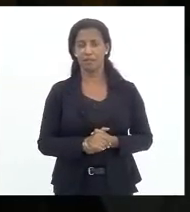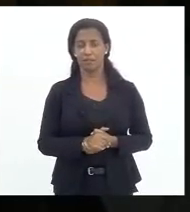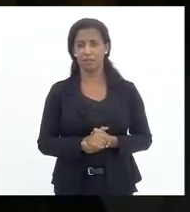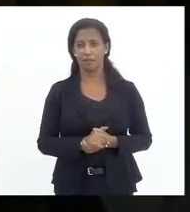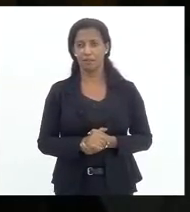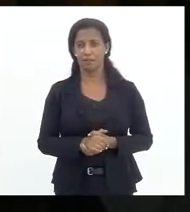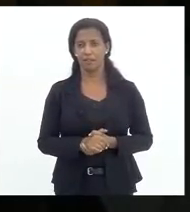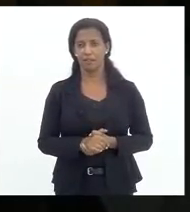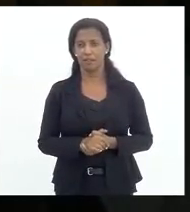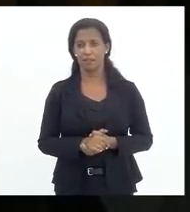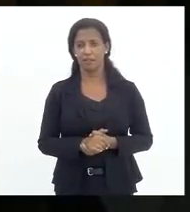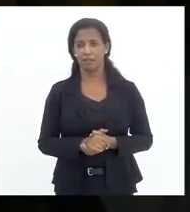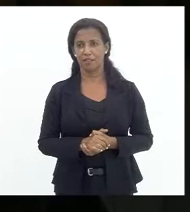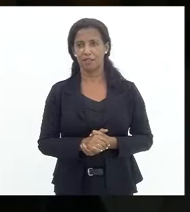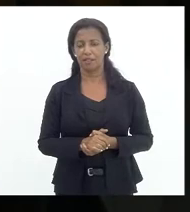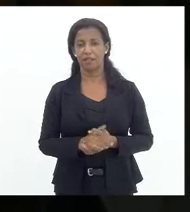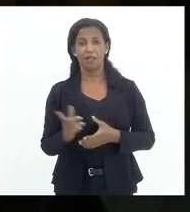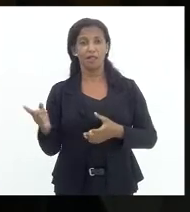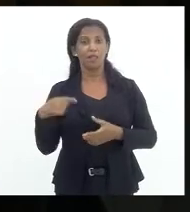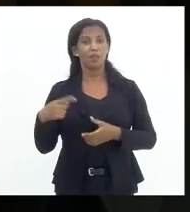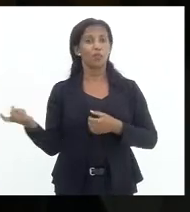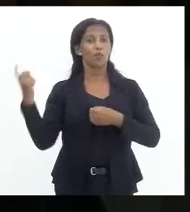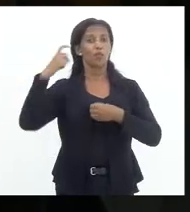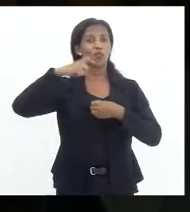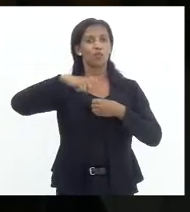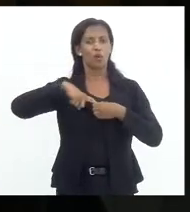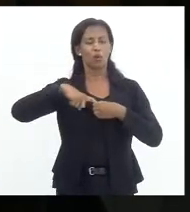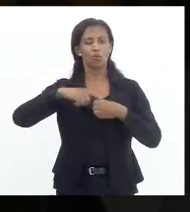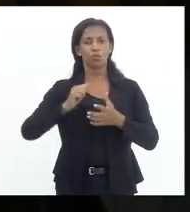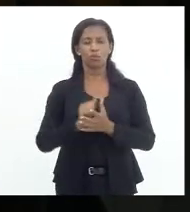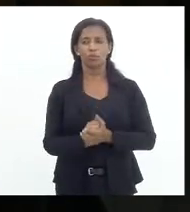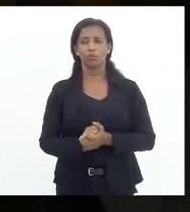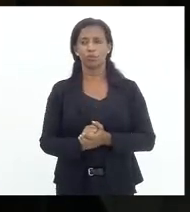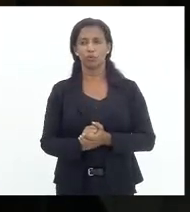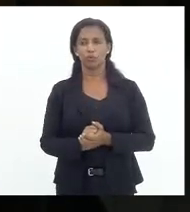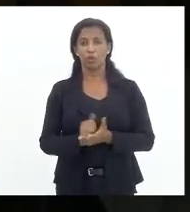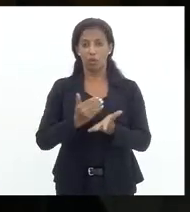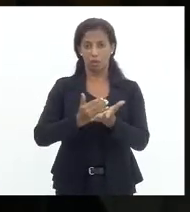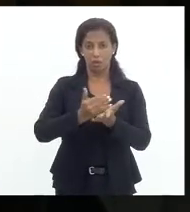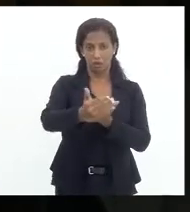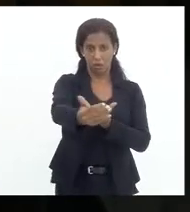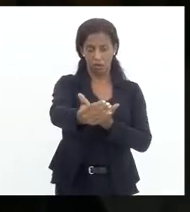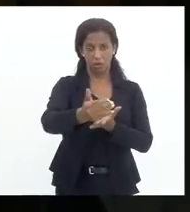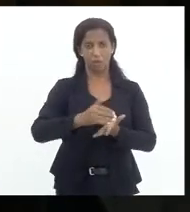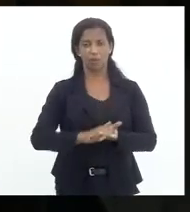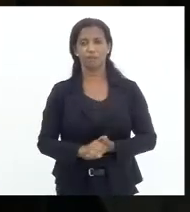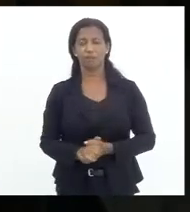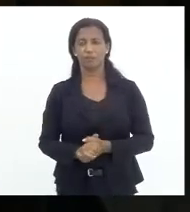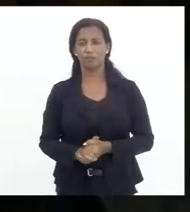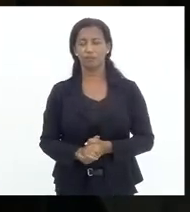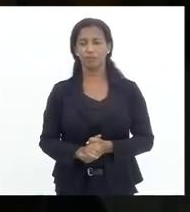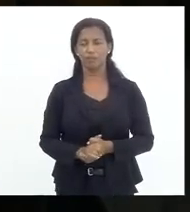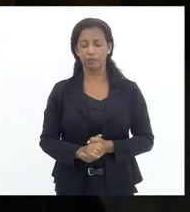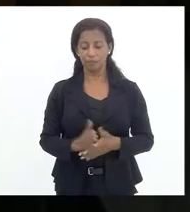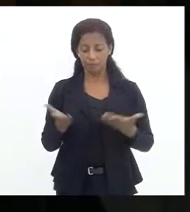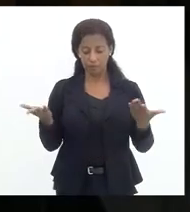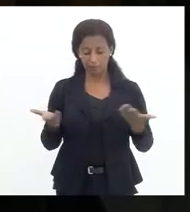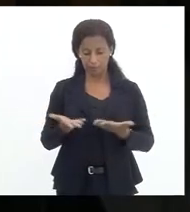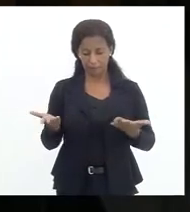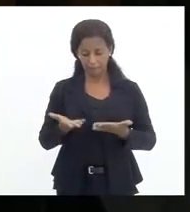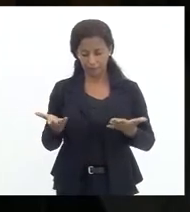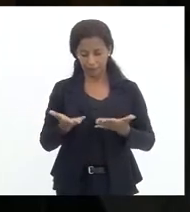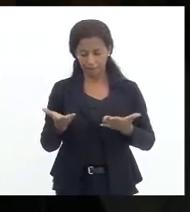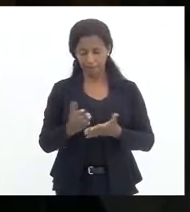e eu volto a intervir no expediente final o melhor Inicial Agora